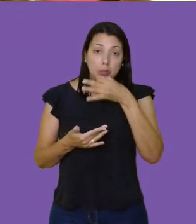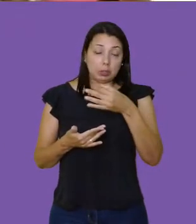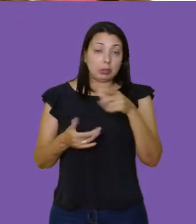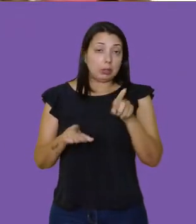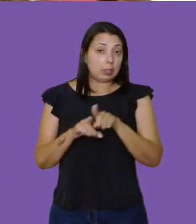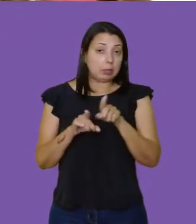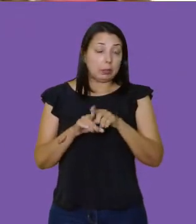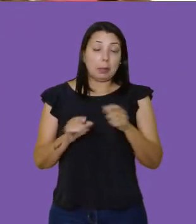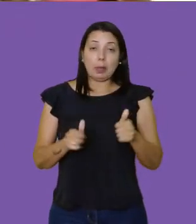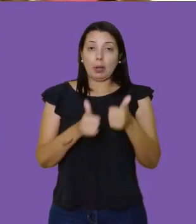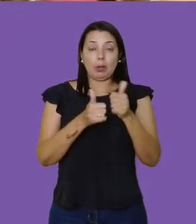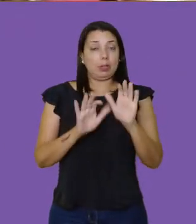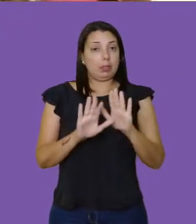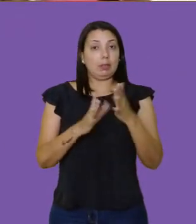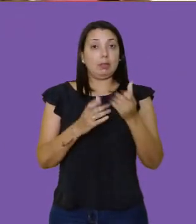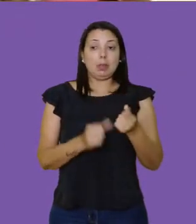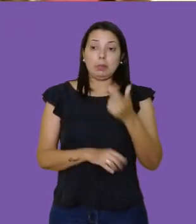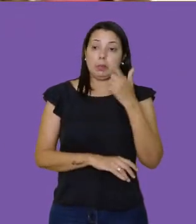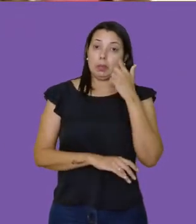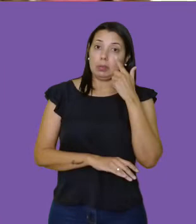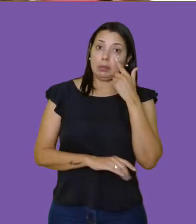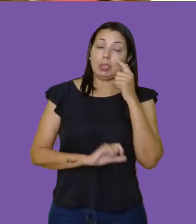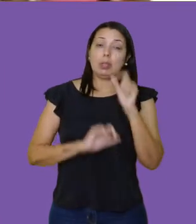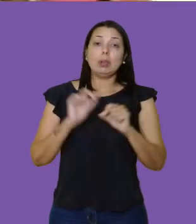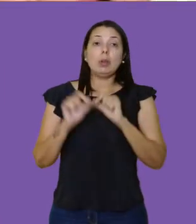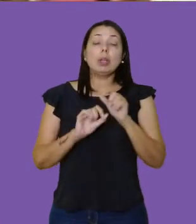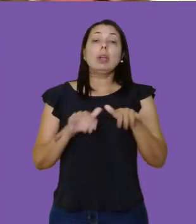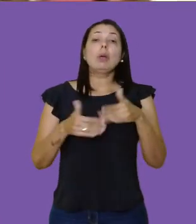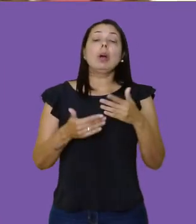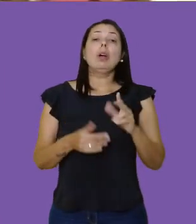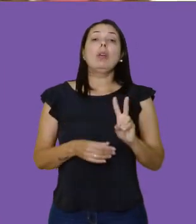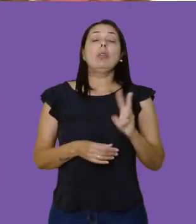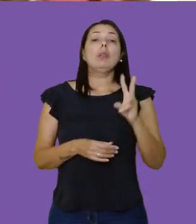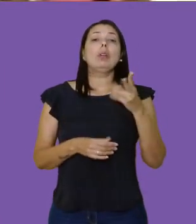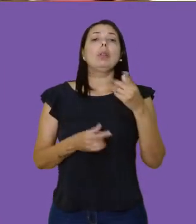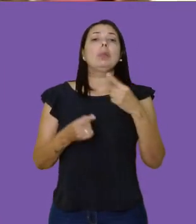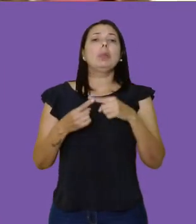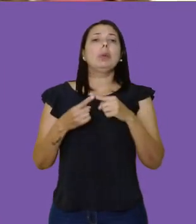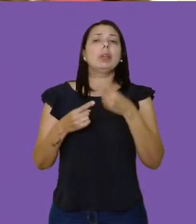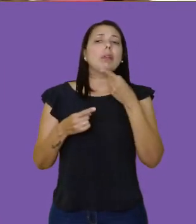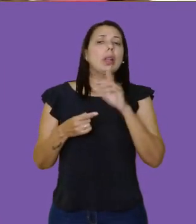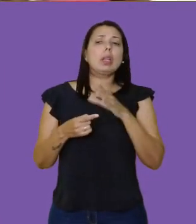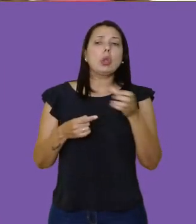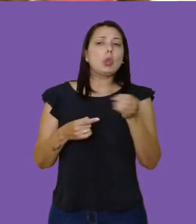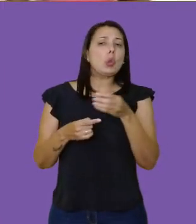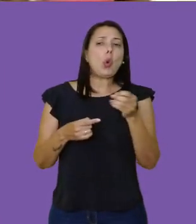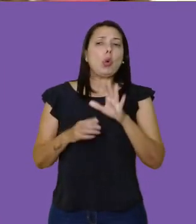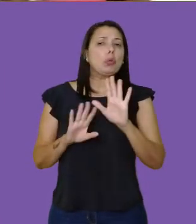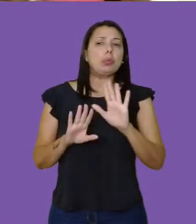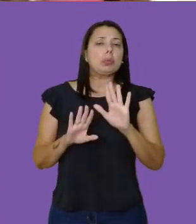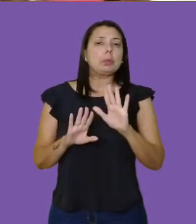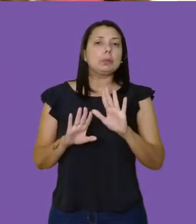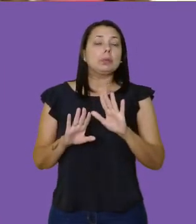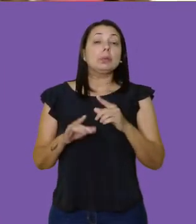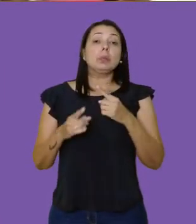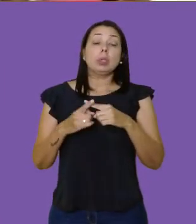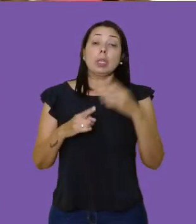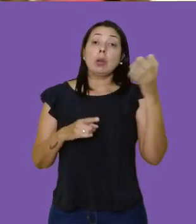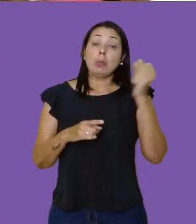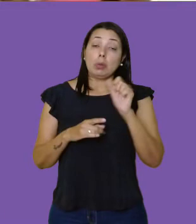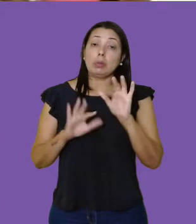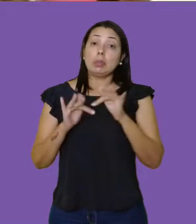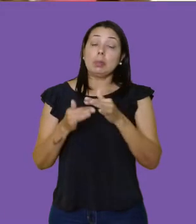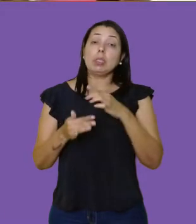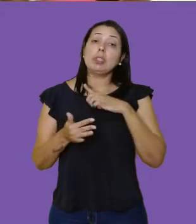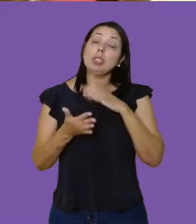ser turbinado, né? Vamos ver qual vai ser o valor. Mas por que eu digo que não é novo o Bolsa Família? O Bolsa Família, ele